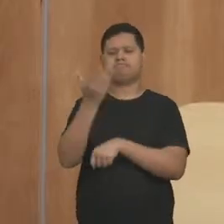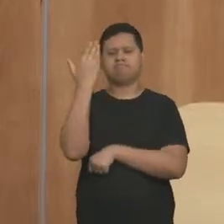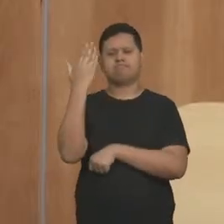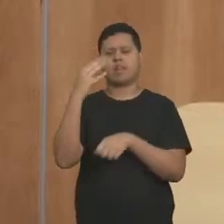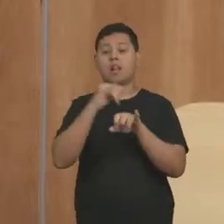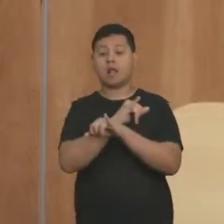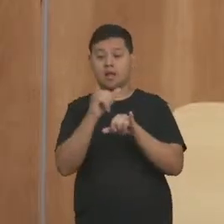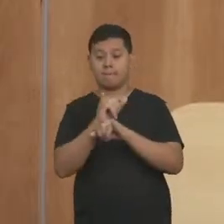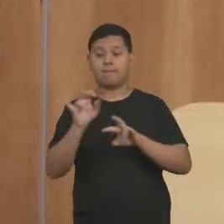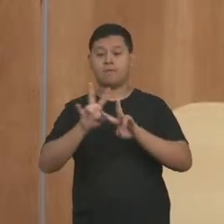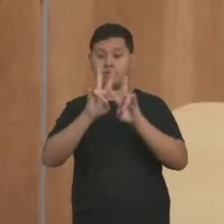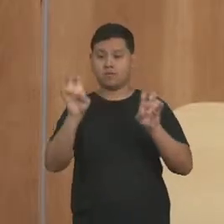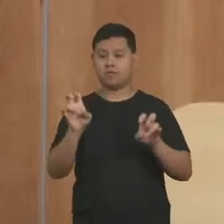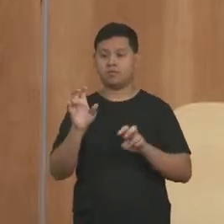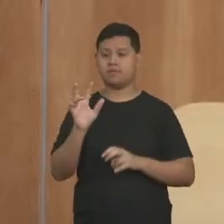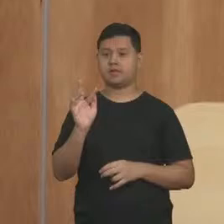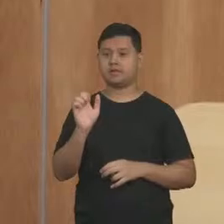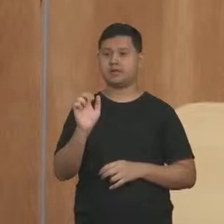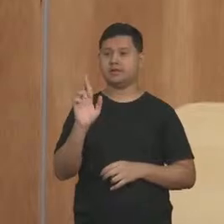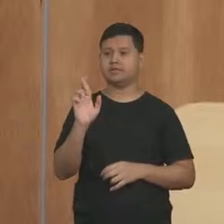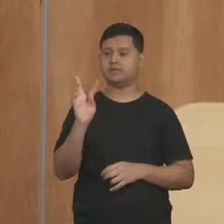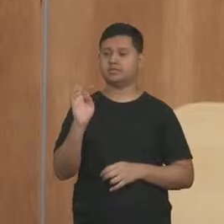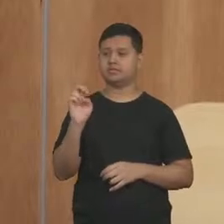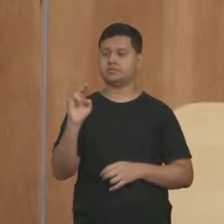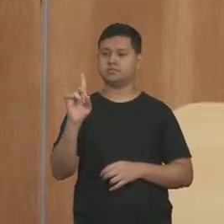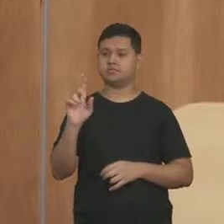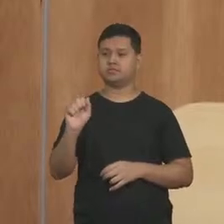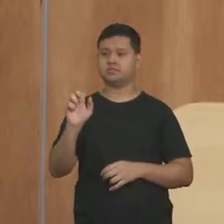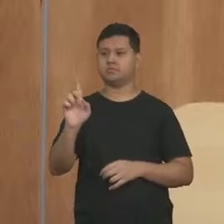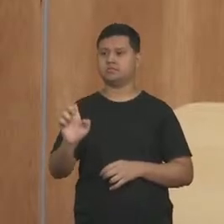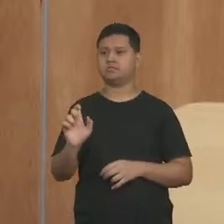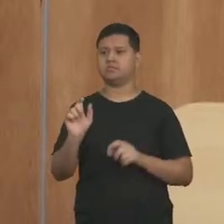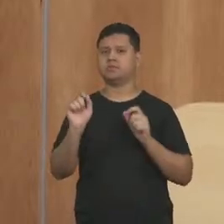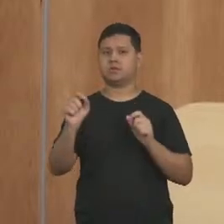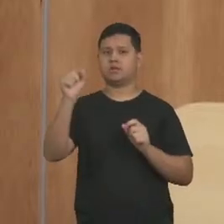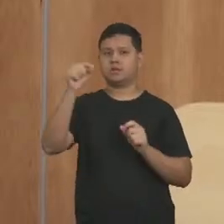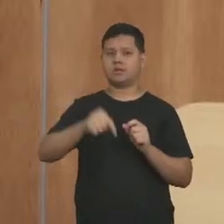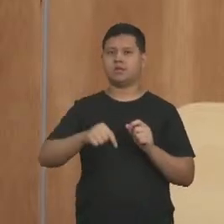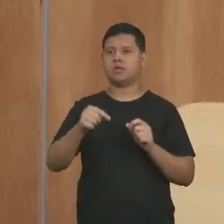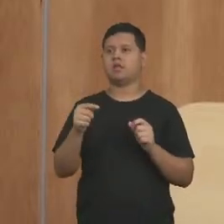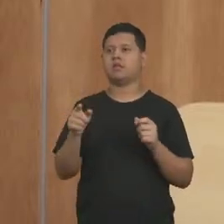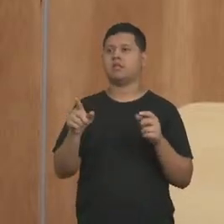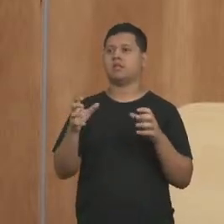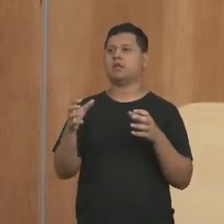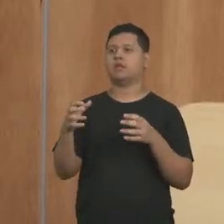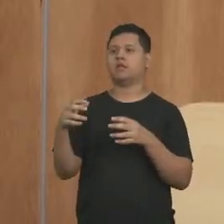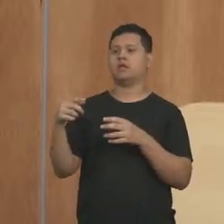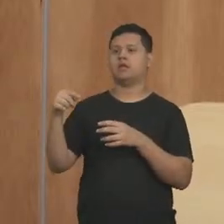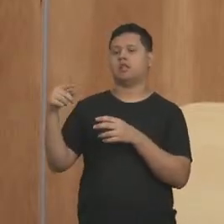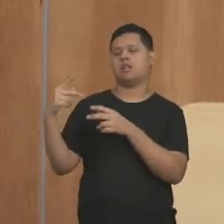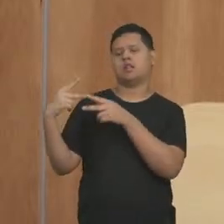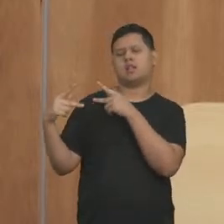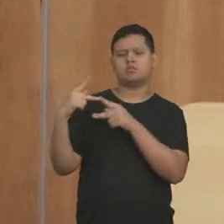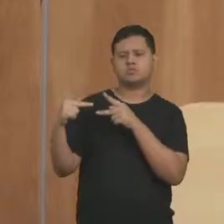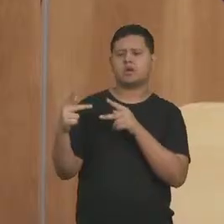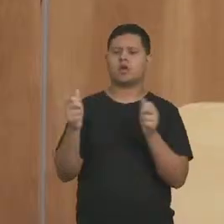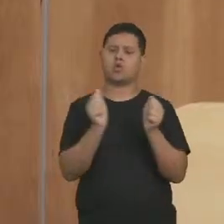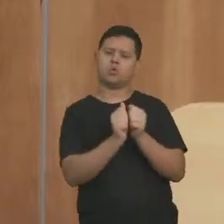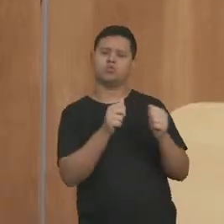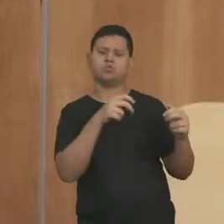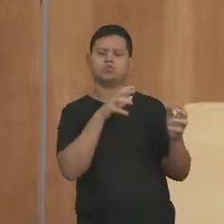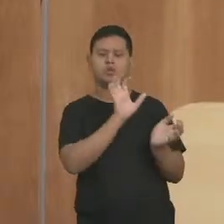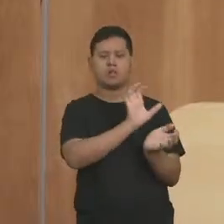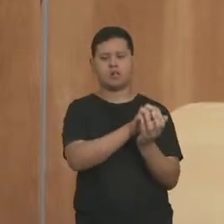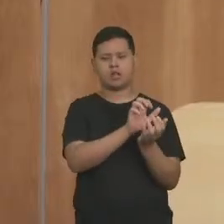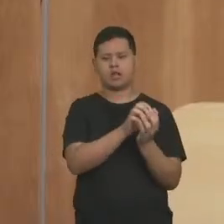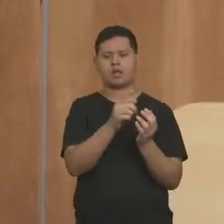campanha da Fraternidade tratou do biomas. E nós sabemos que aqui na região de São José, entre São José e Jacareí, nessa parte